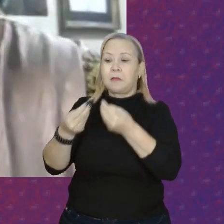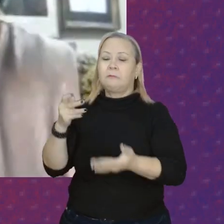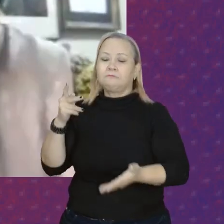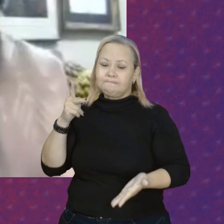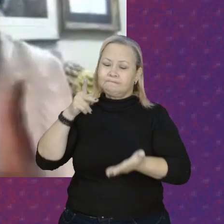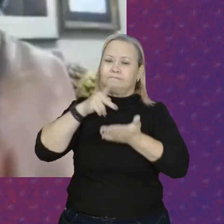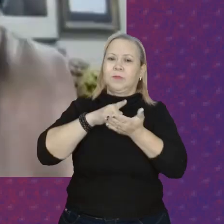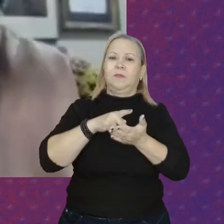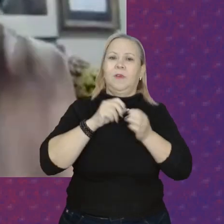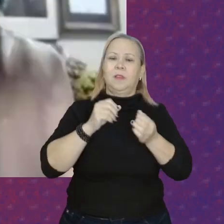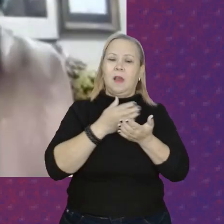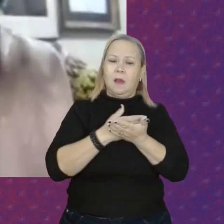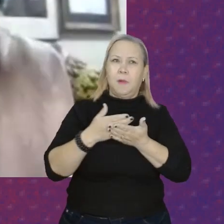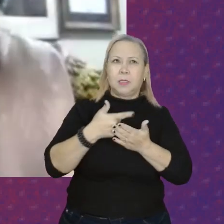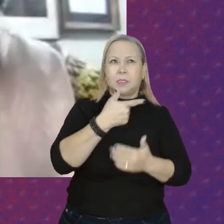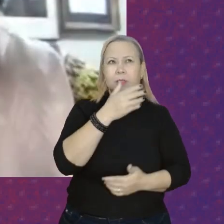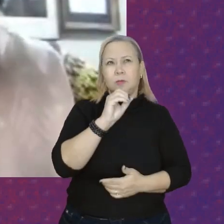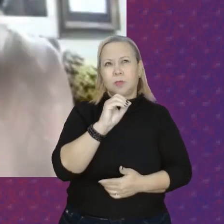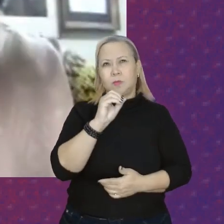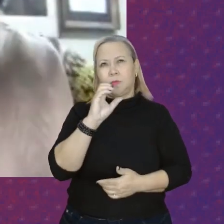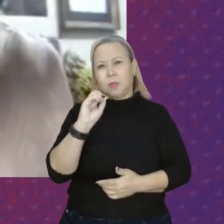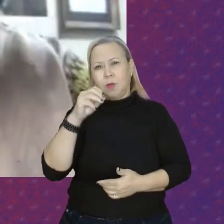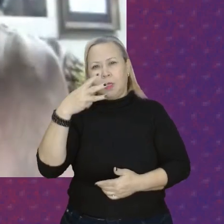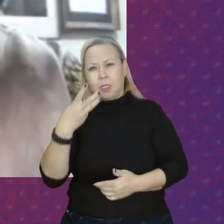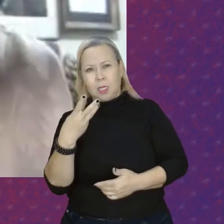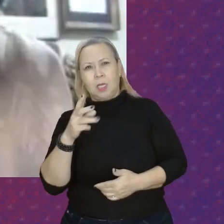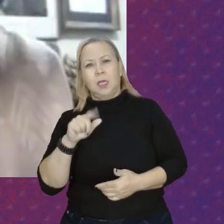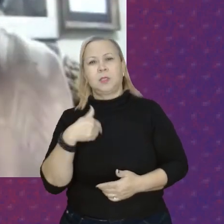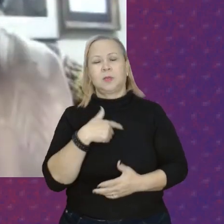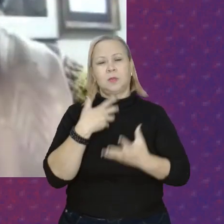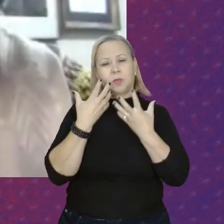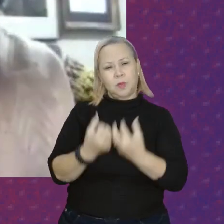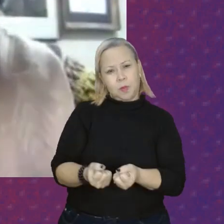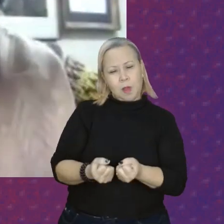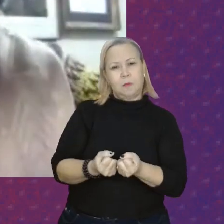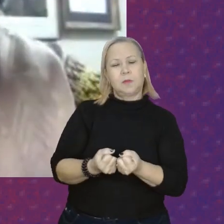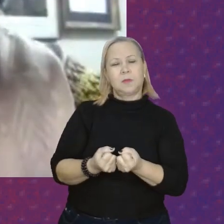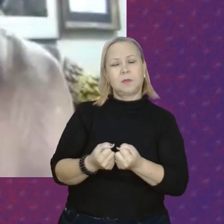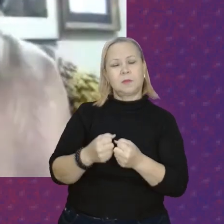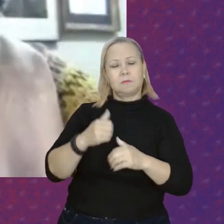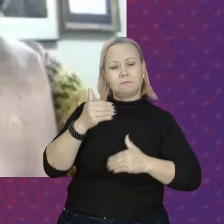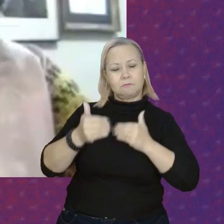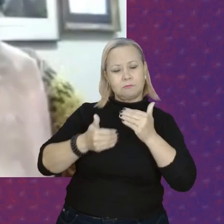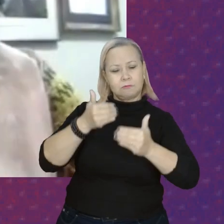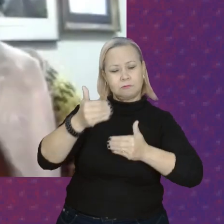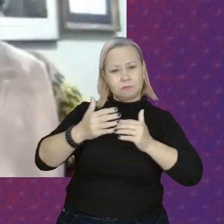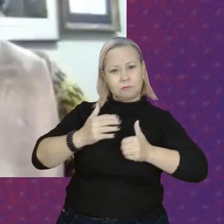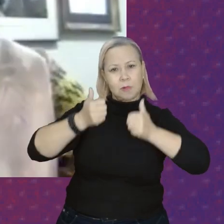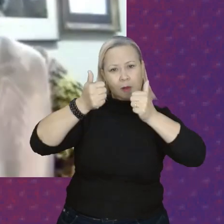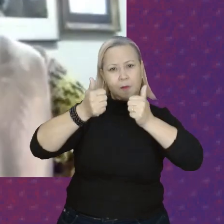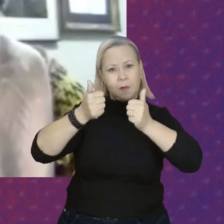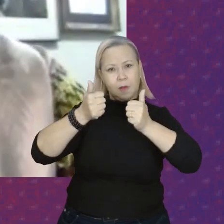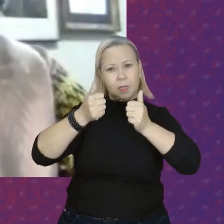efetivamente, a partir de 2003, é que nós vamos avançar no ensino de história e cultura